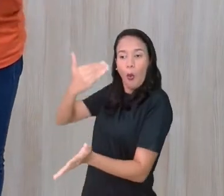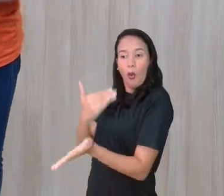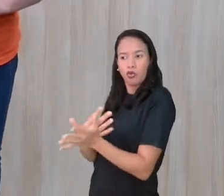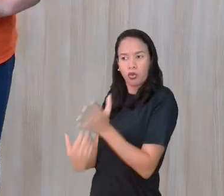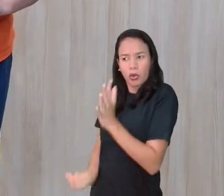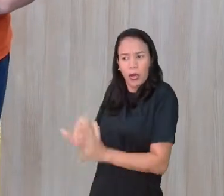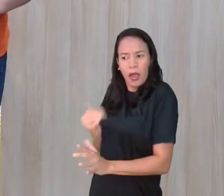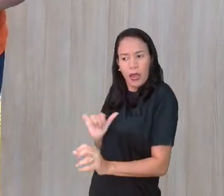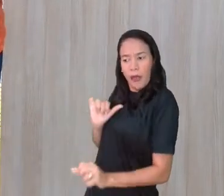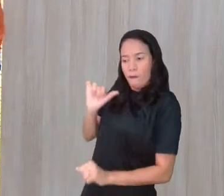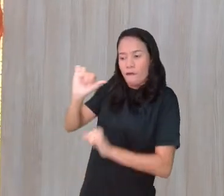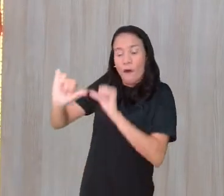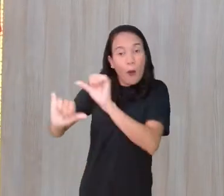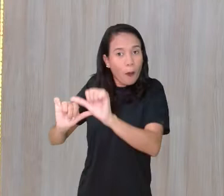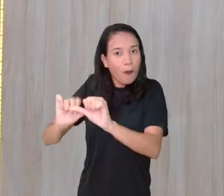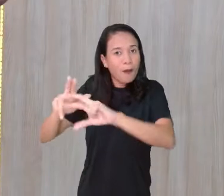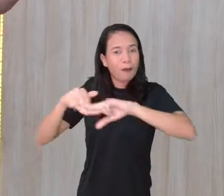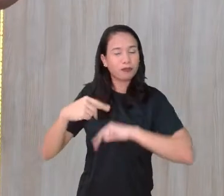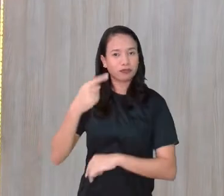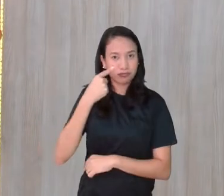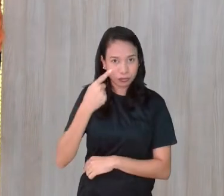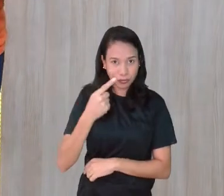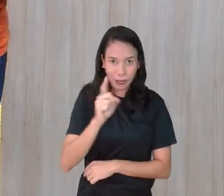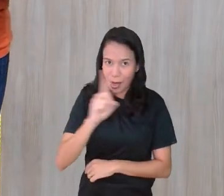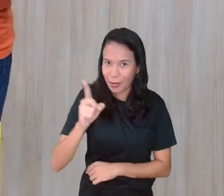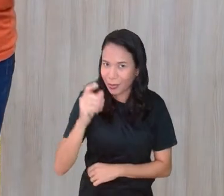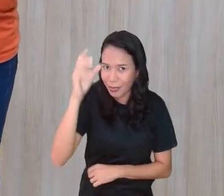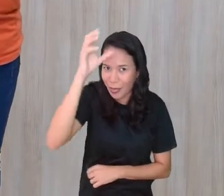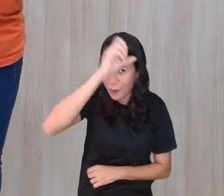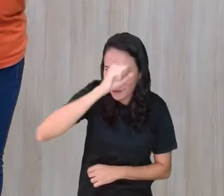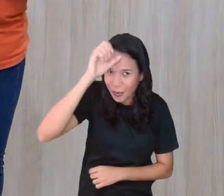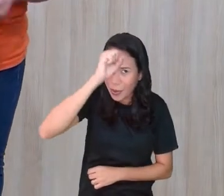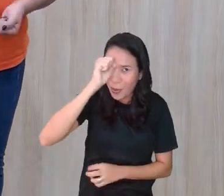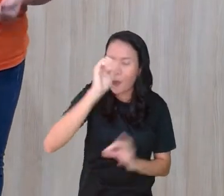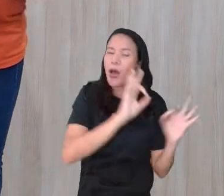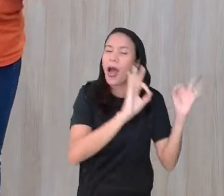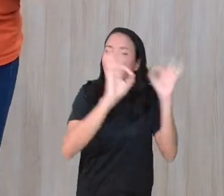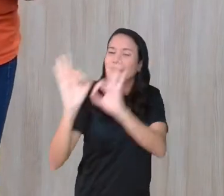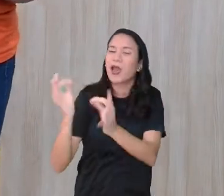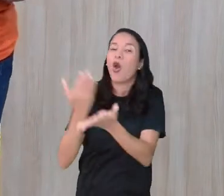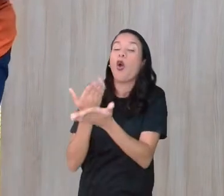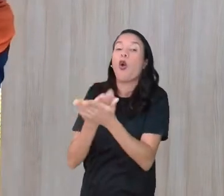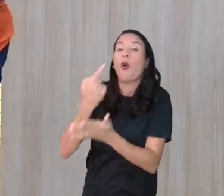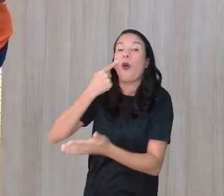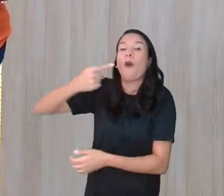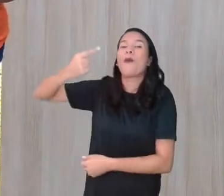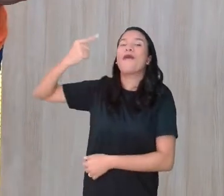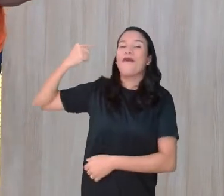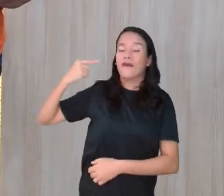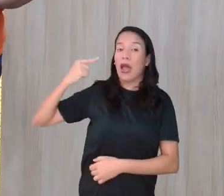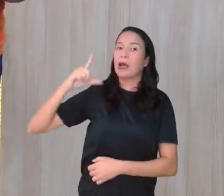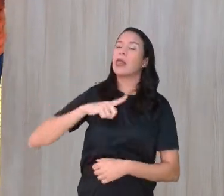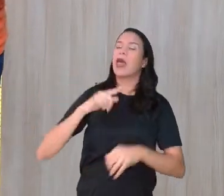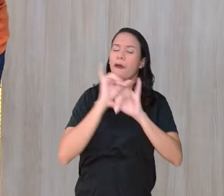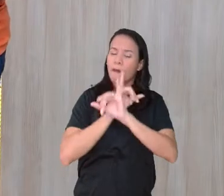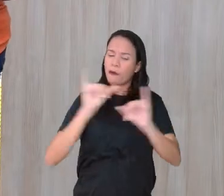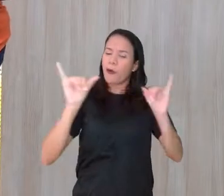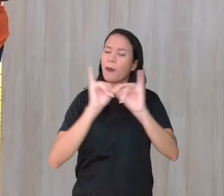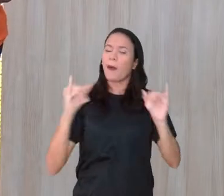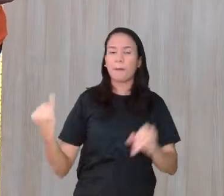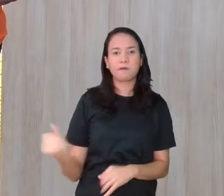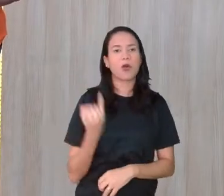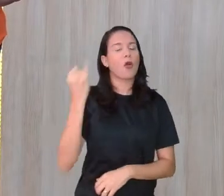Vejam que interessante. Quem não viu essa aula, volta, dá uma olhadinha e vê que tem muita informação, tem